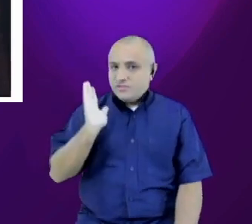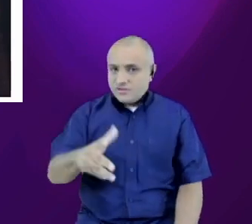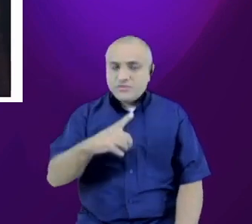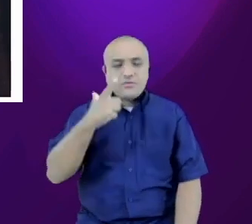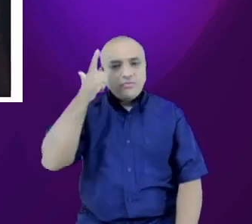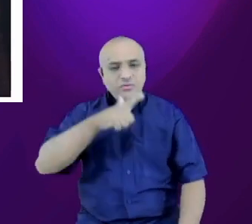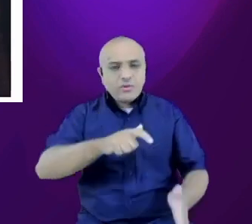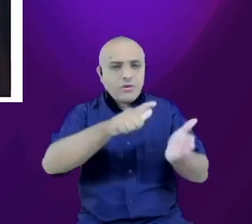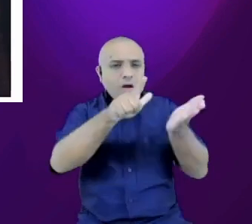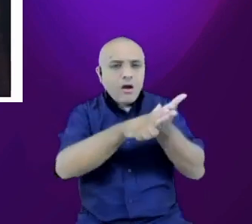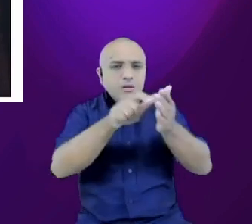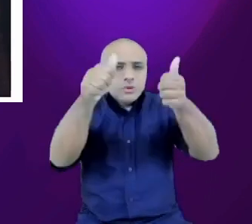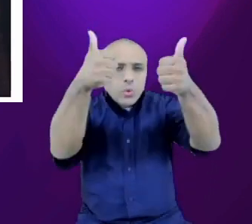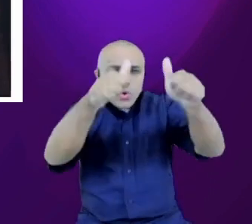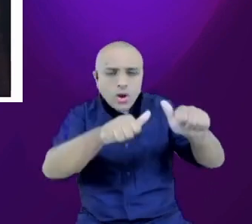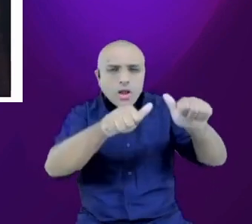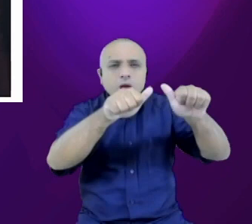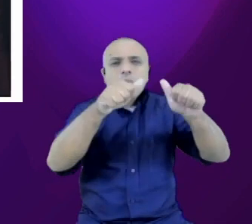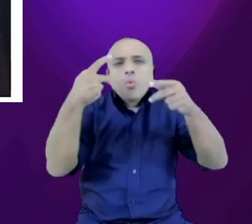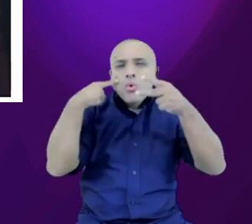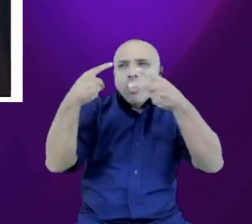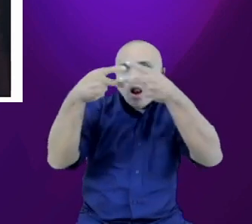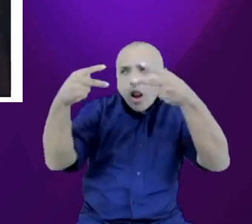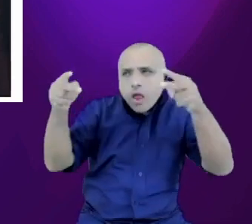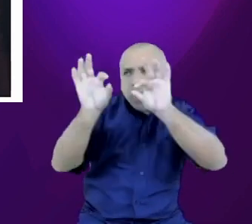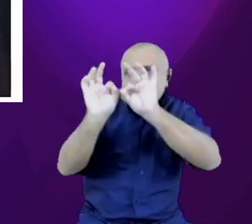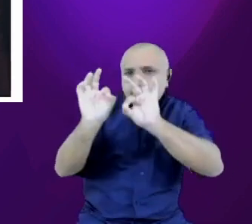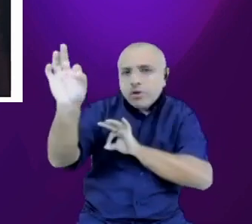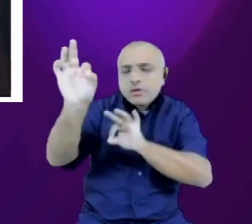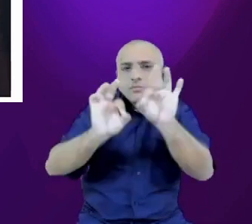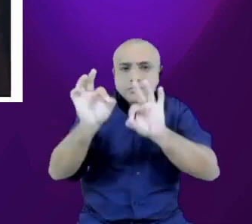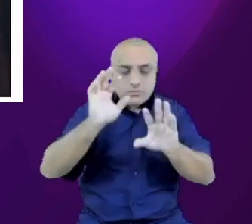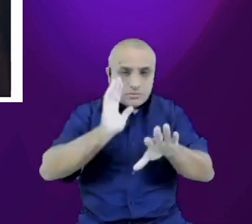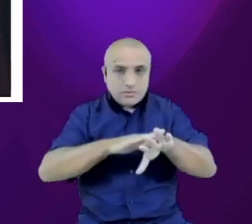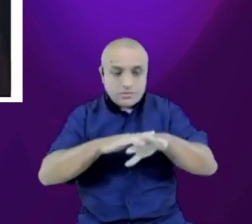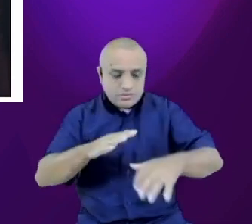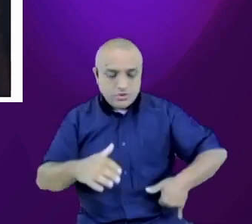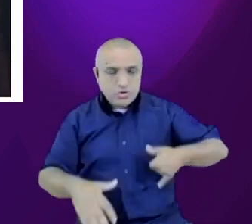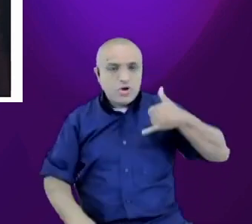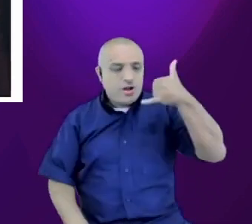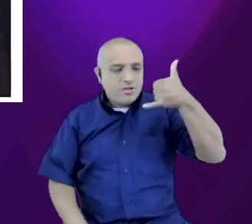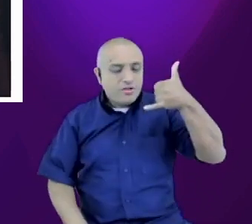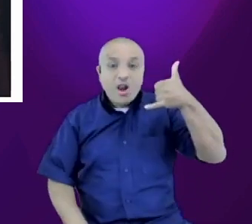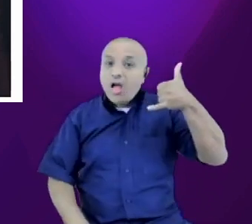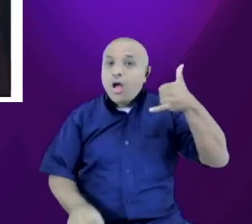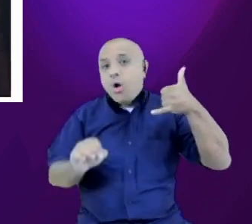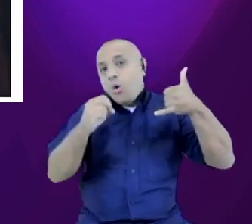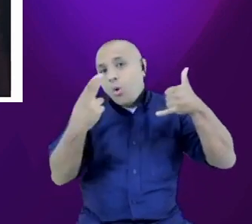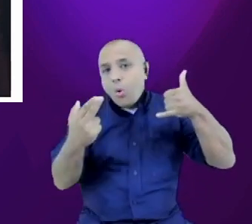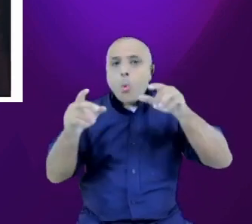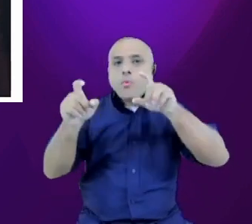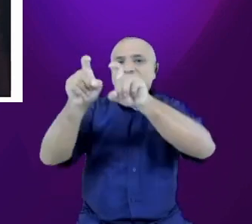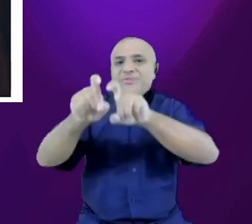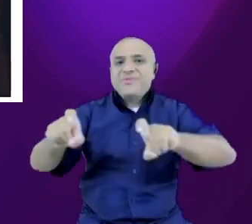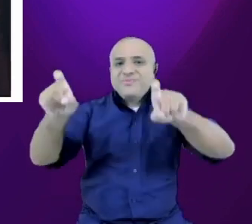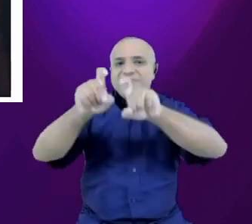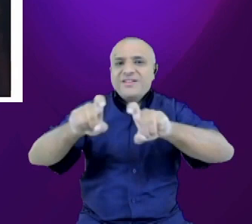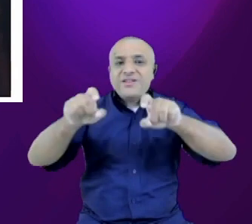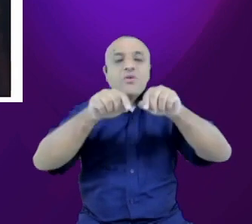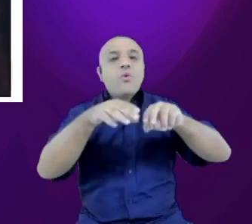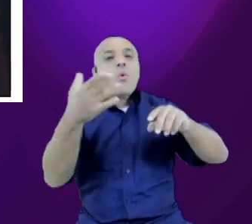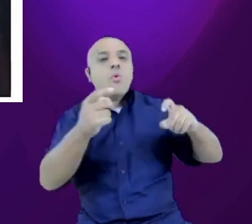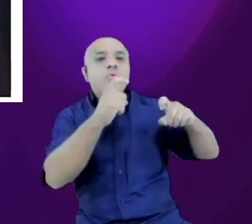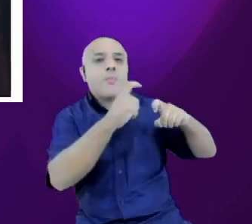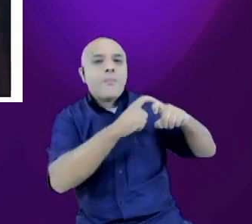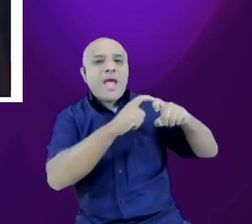com figuras, com hiperlink no meu dispositivo de celular, ou no computador, ou no consultório do médico assistente.